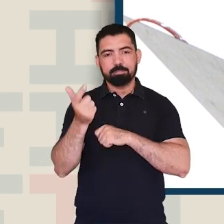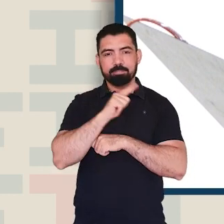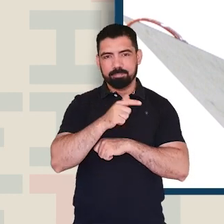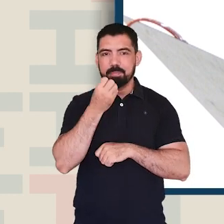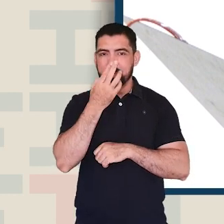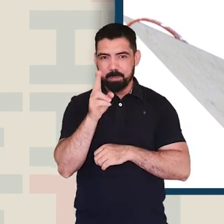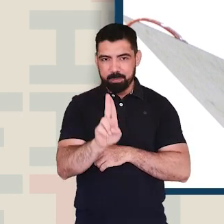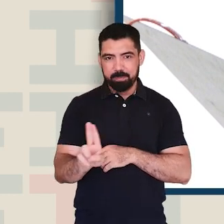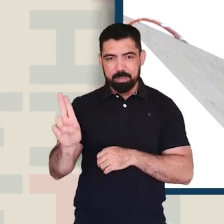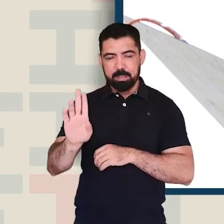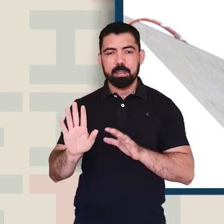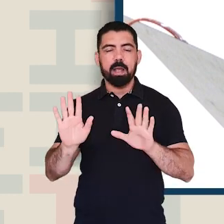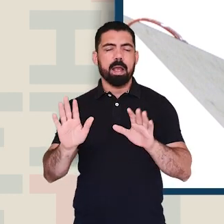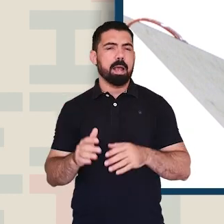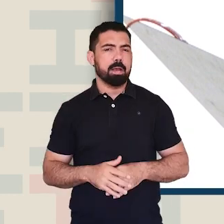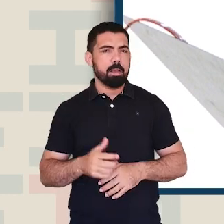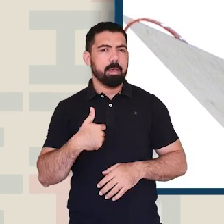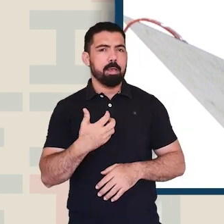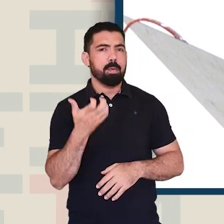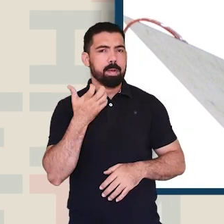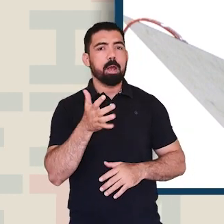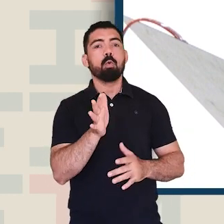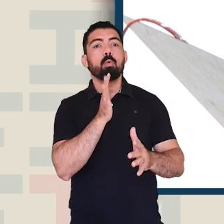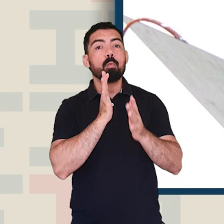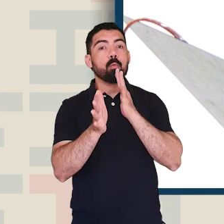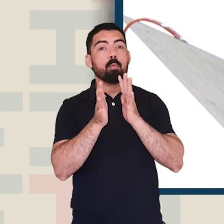assim, não adianta você querer